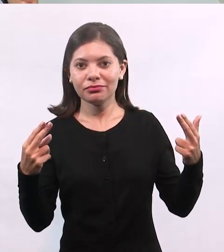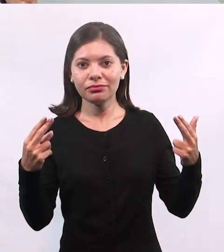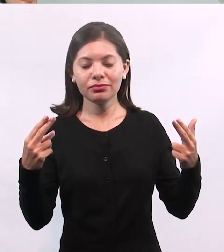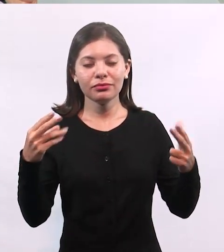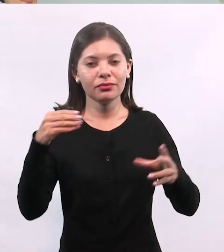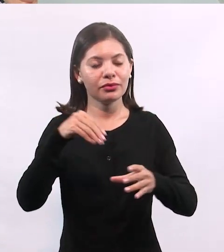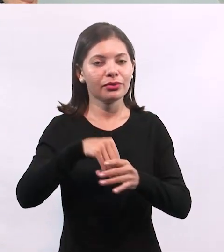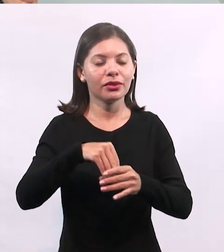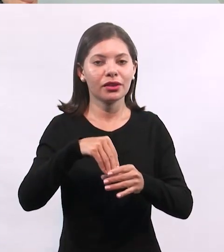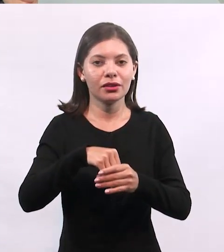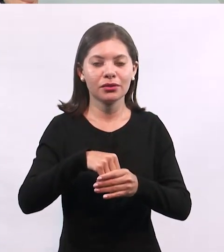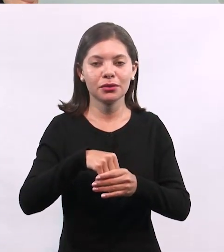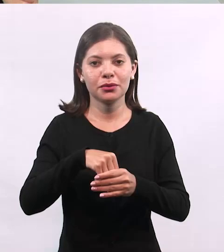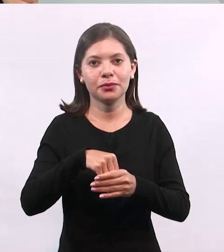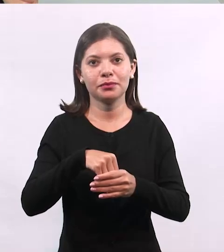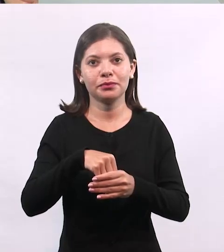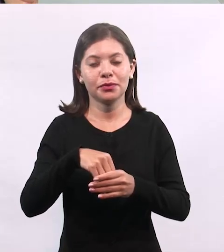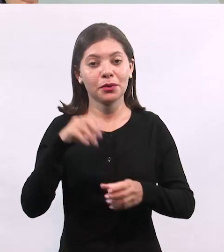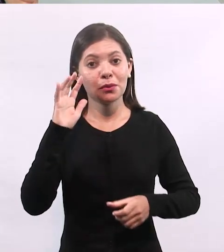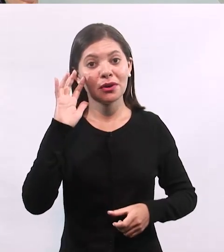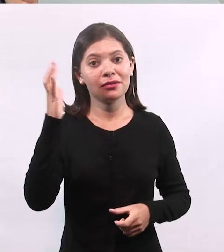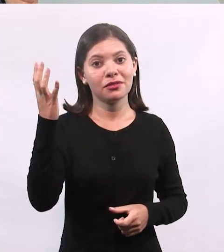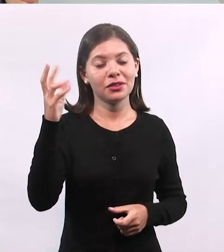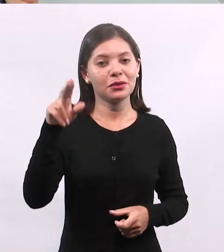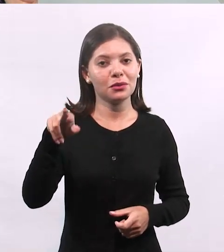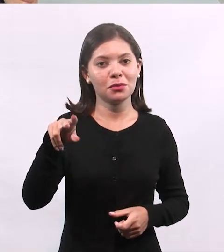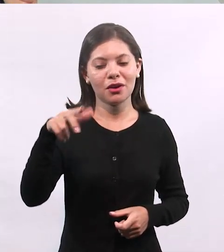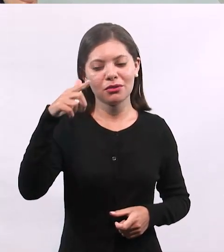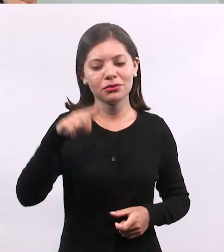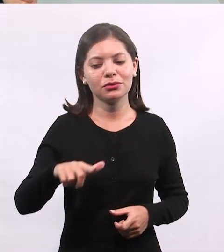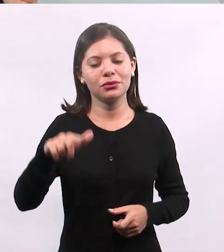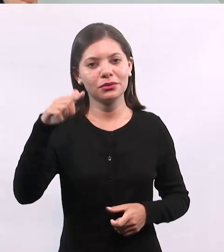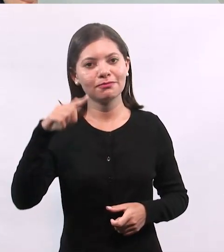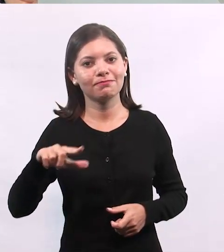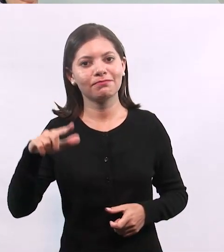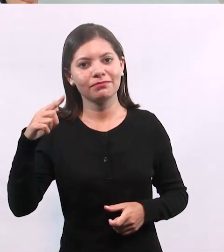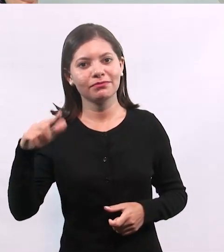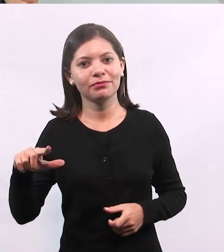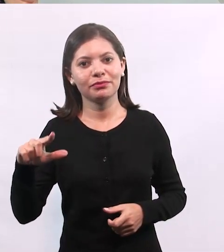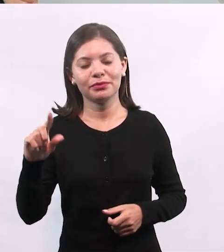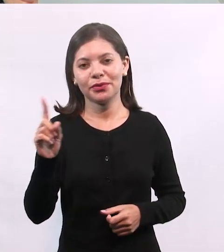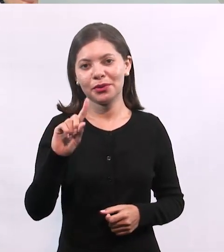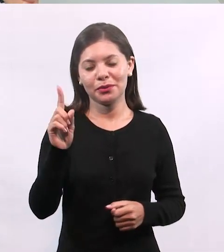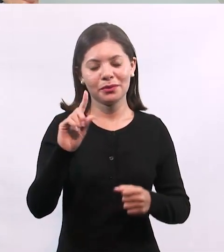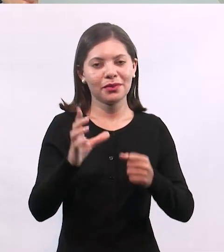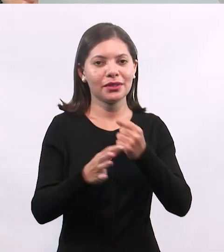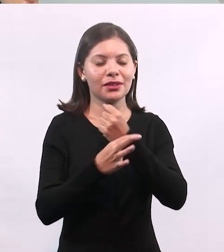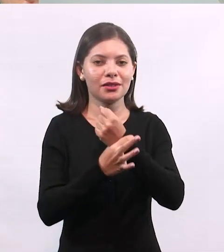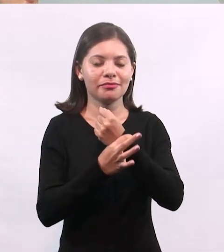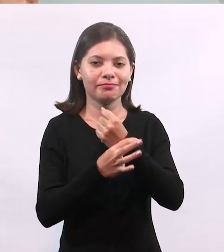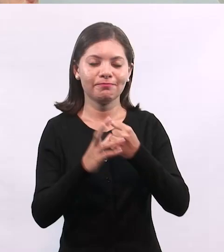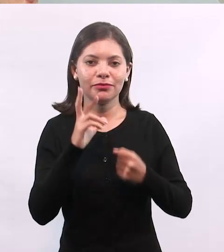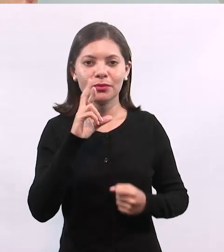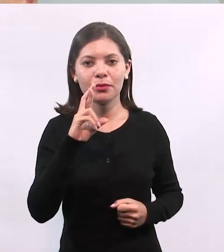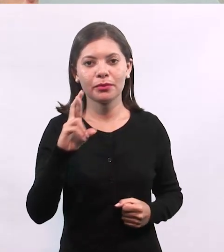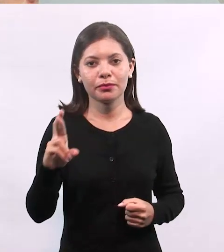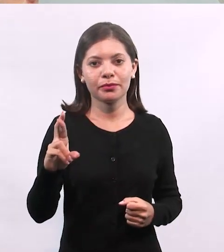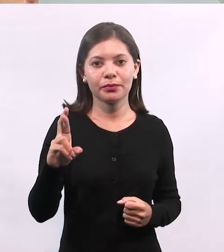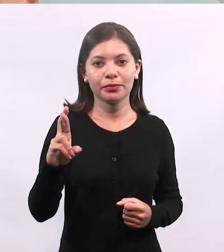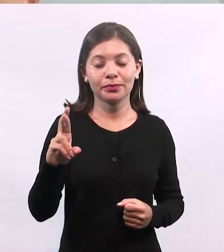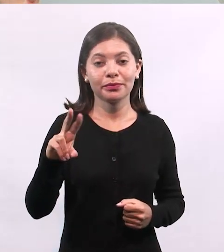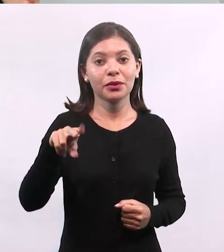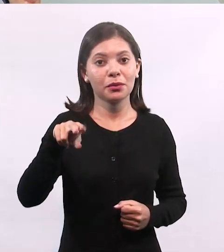dentro dos possíveis para o mesmo evento se repetir de diversas vezes não há nada que Garanta o resultado